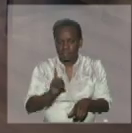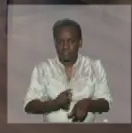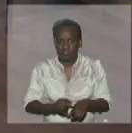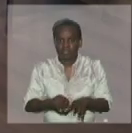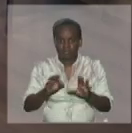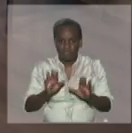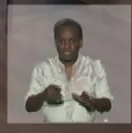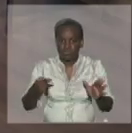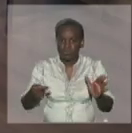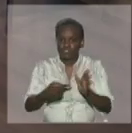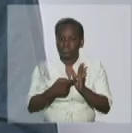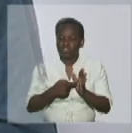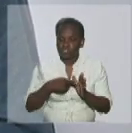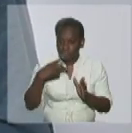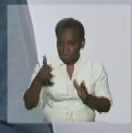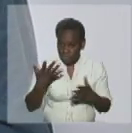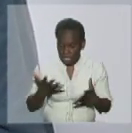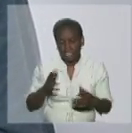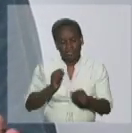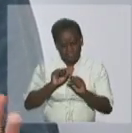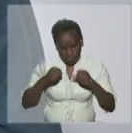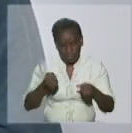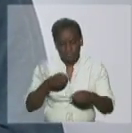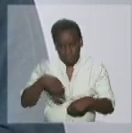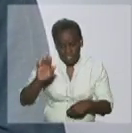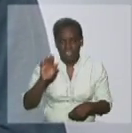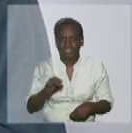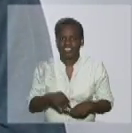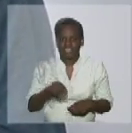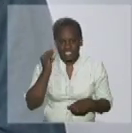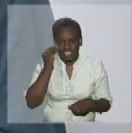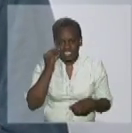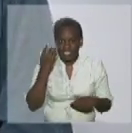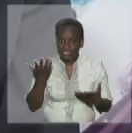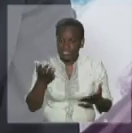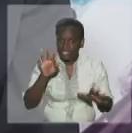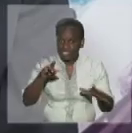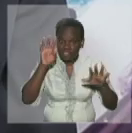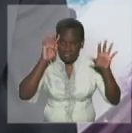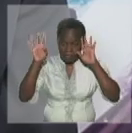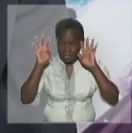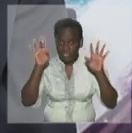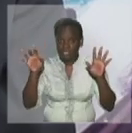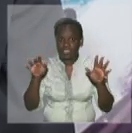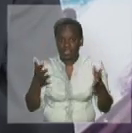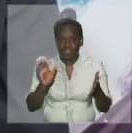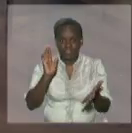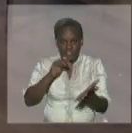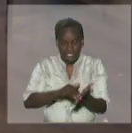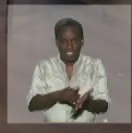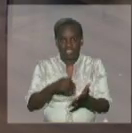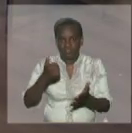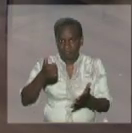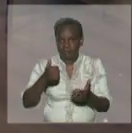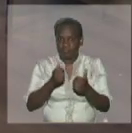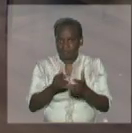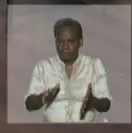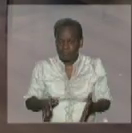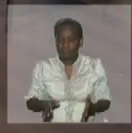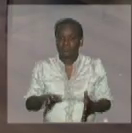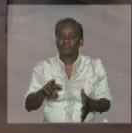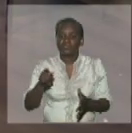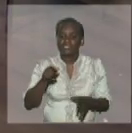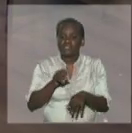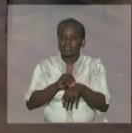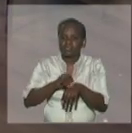não é fácil. Mas se é um objetivo seu, cara, vai. Então tá. Então eu vou querer que vocês pensem aí no intervalo, que a gente está no finalzinho desse